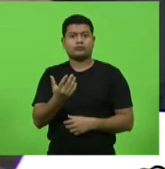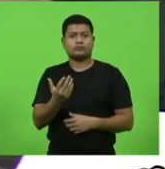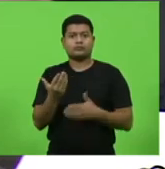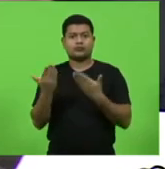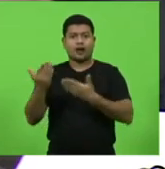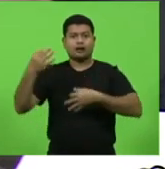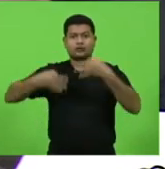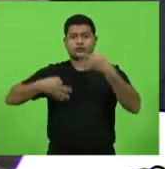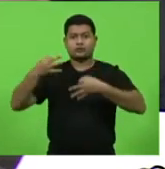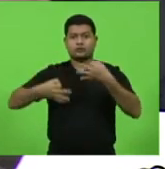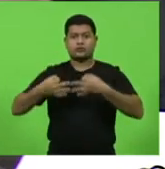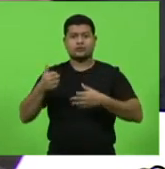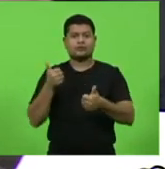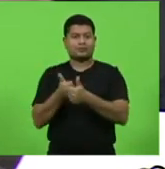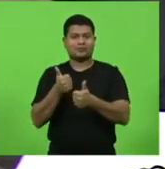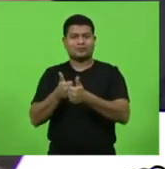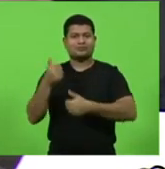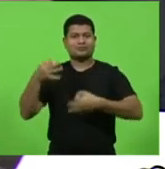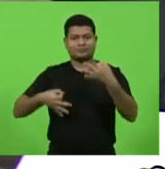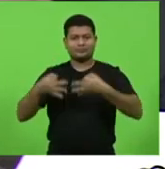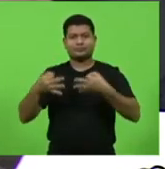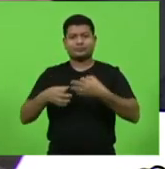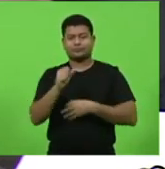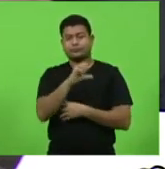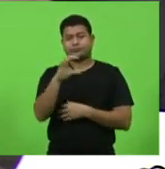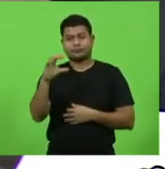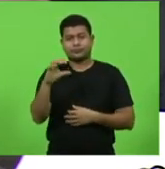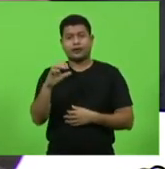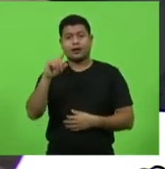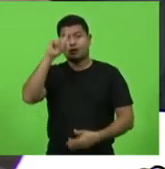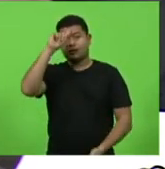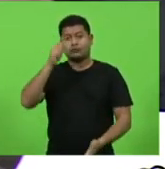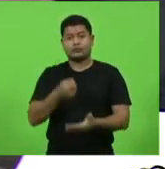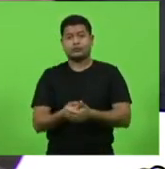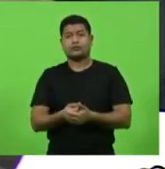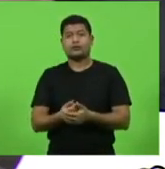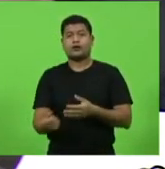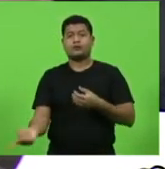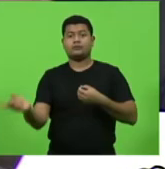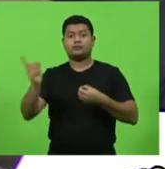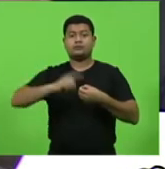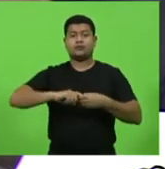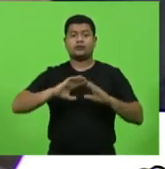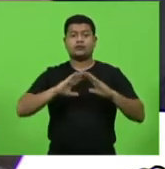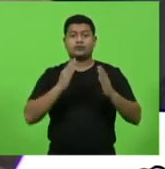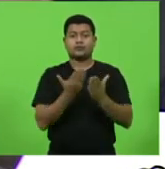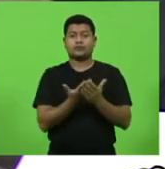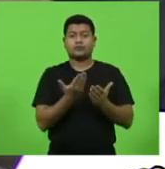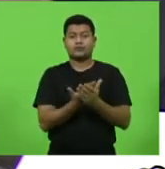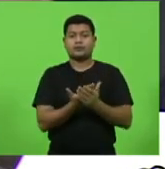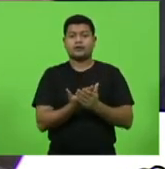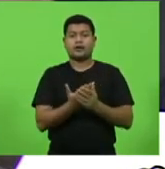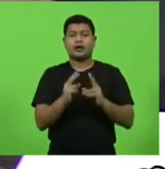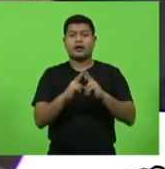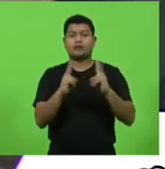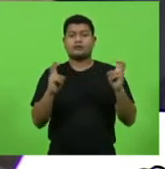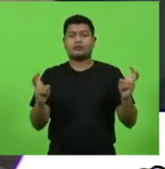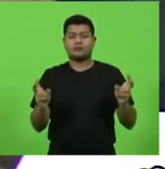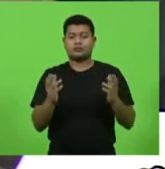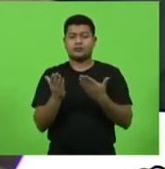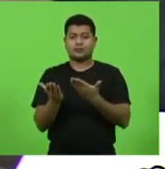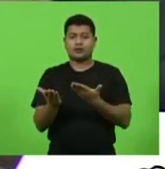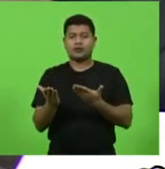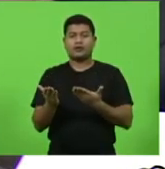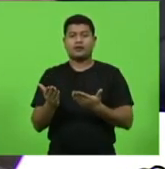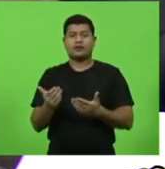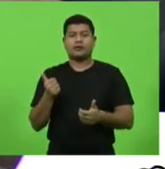o Tribunal de Justiça de Santa Catarina, determinou o retorno às aulas em Florianópolis. O Tribunal de Justiça deu